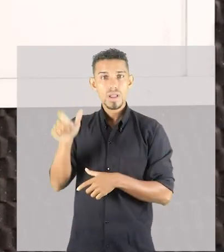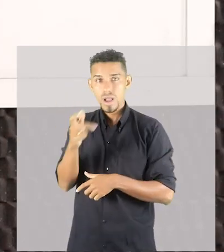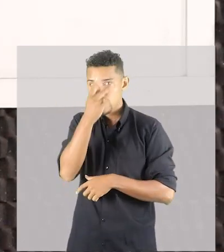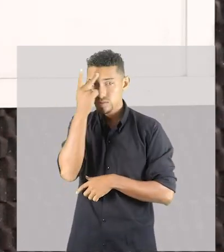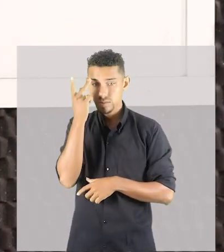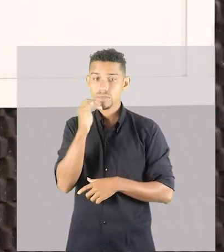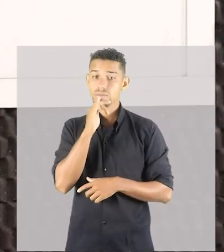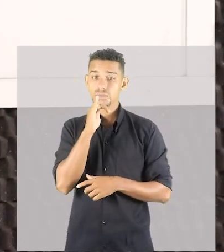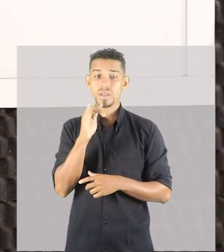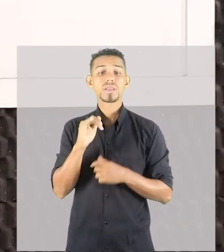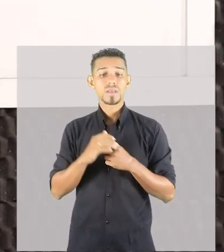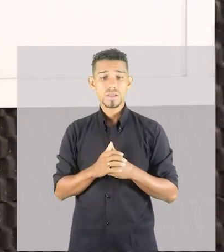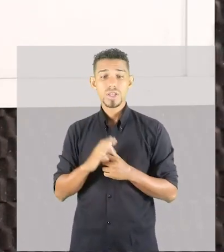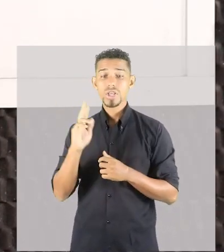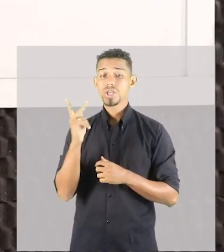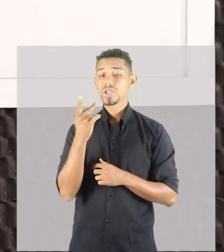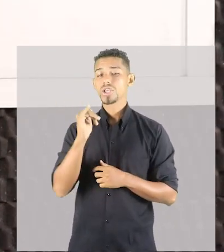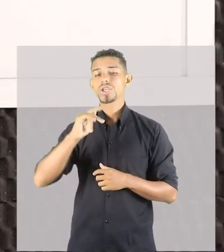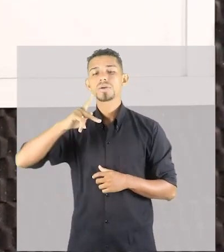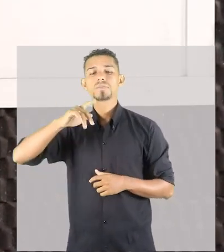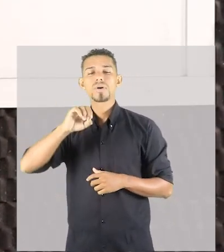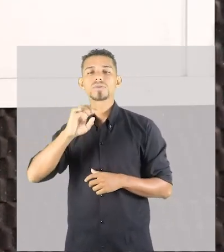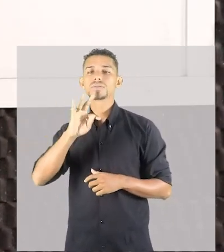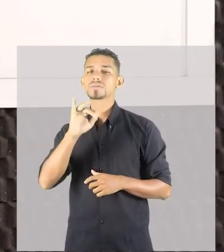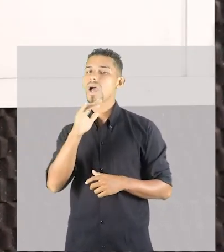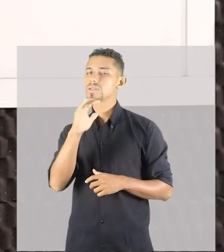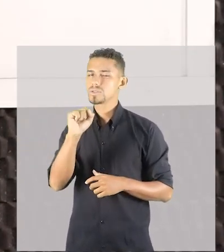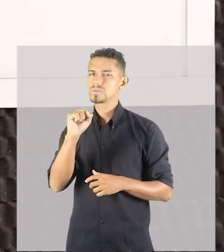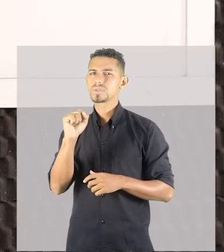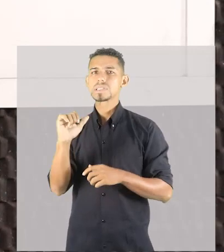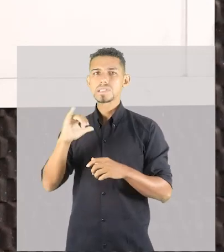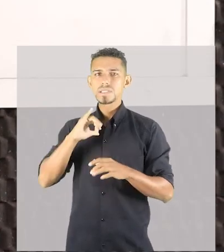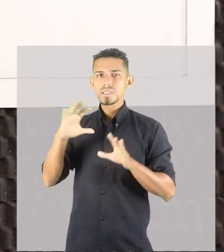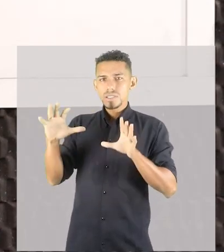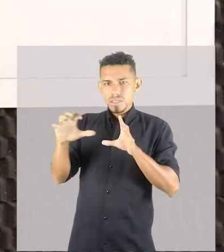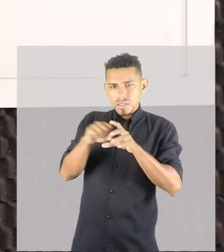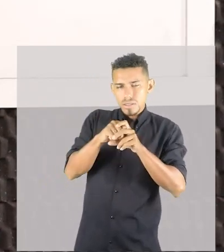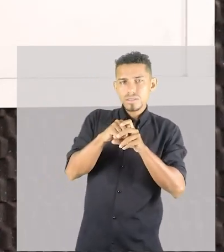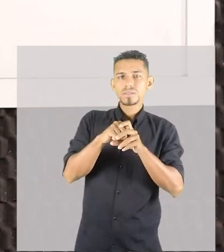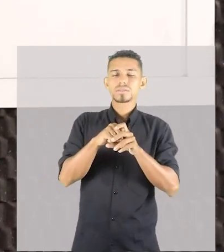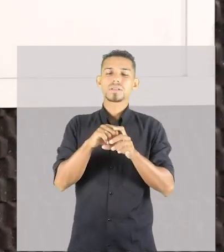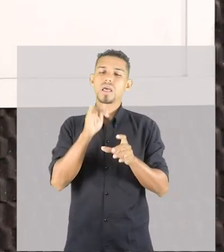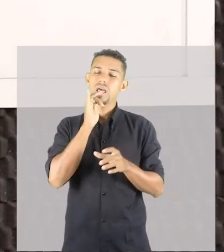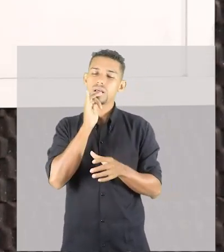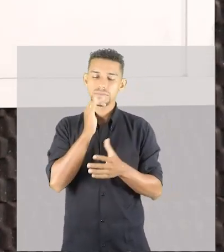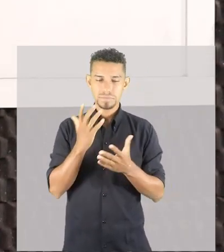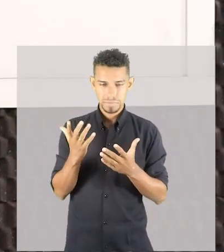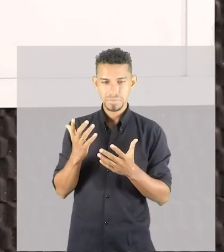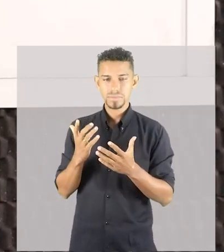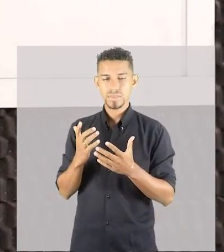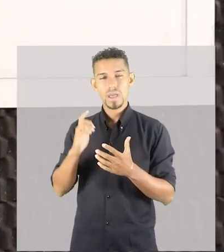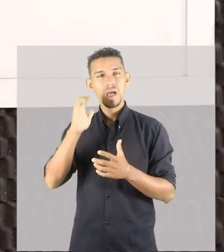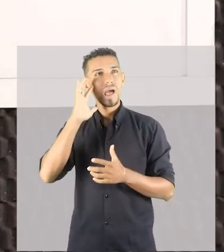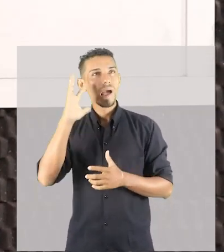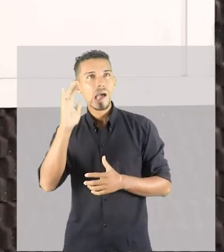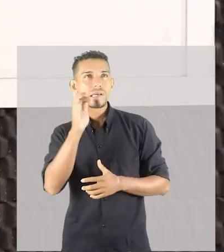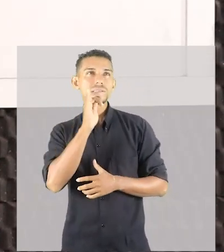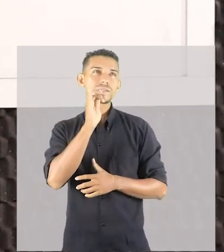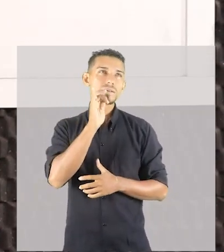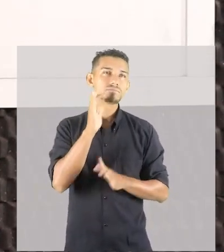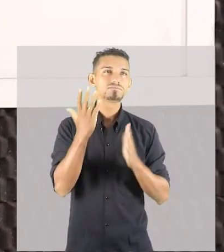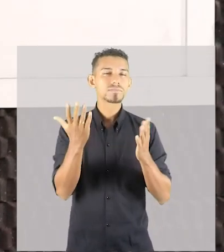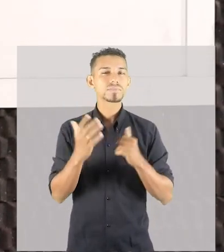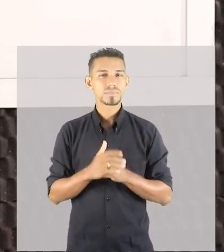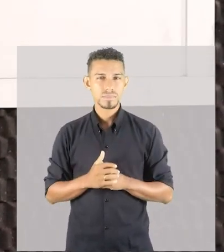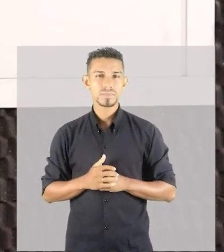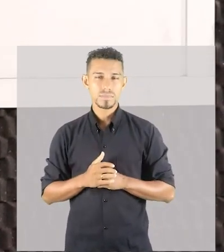gene hipostático, que é aquele que sofre a inibição. Então vamos dar um exemplo aqui hipotético, Você recebeu